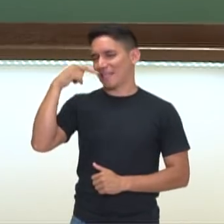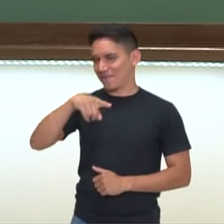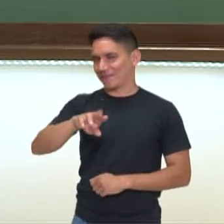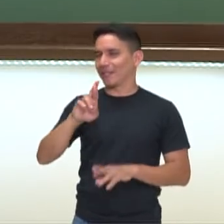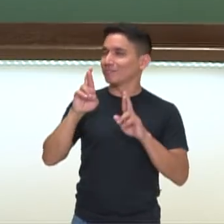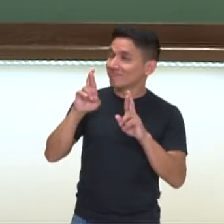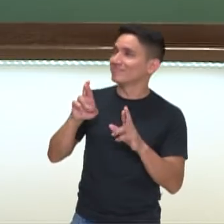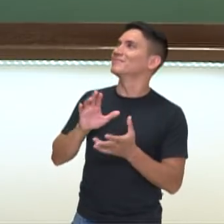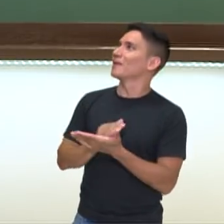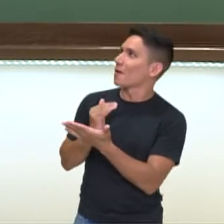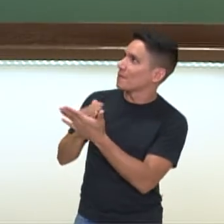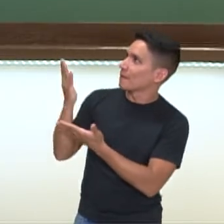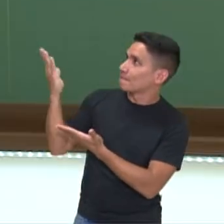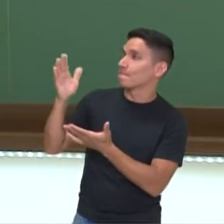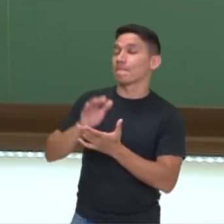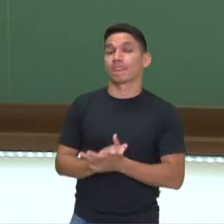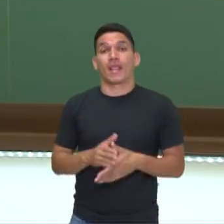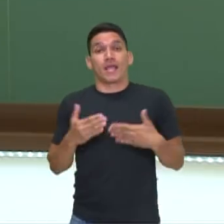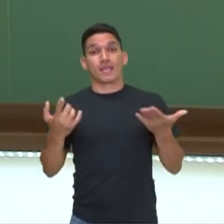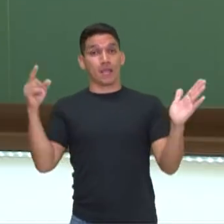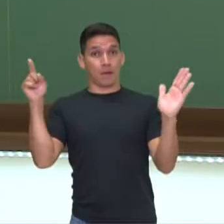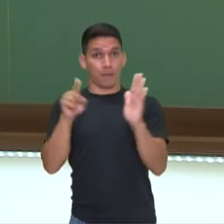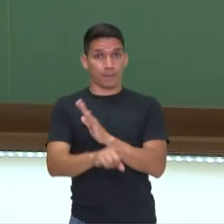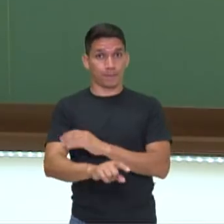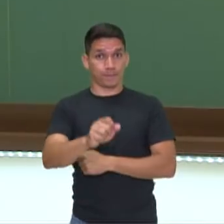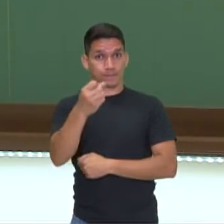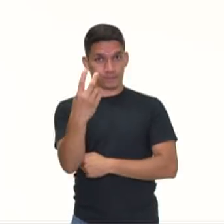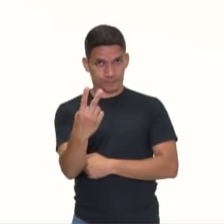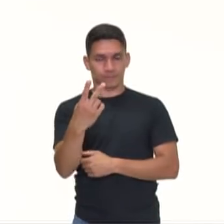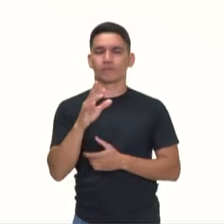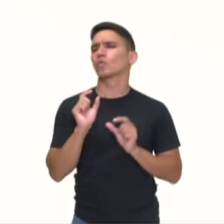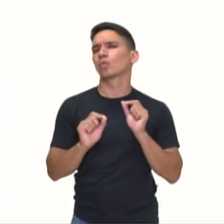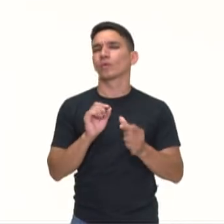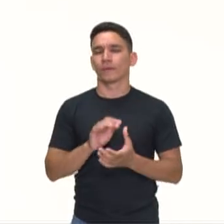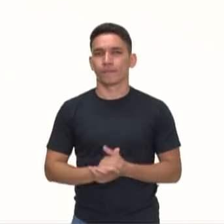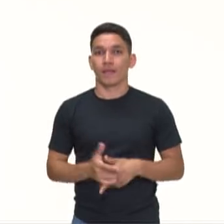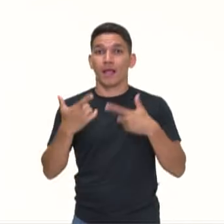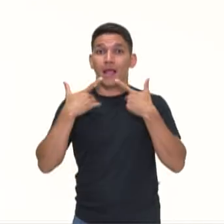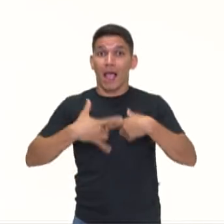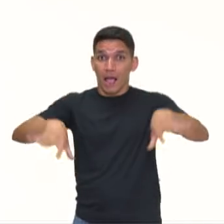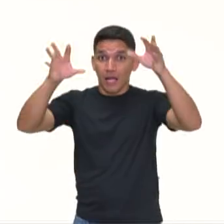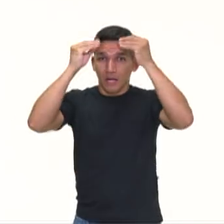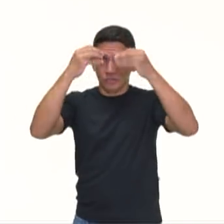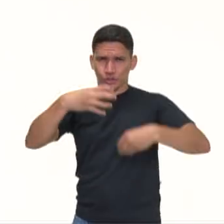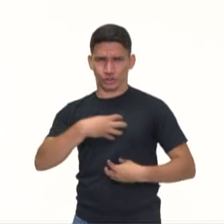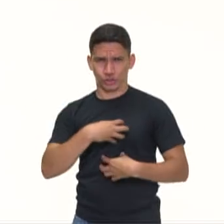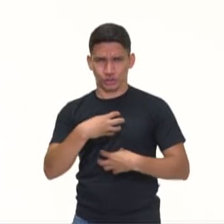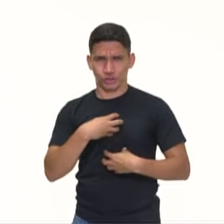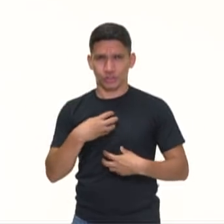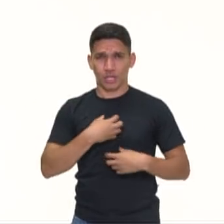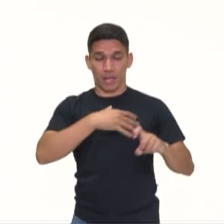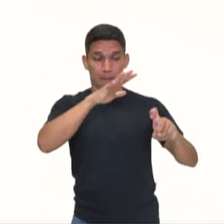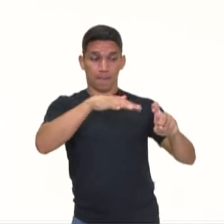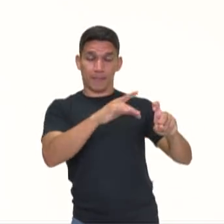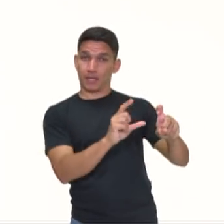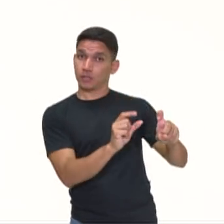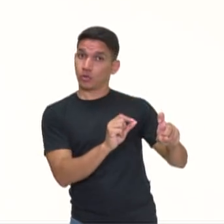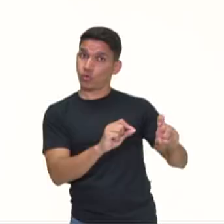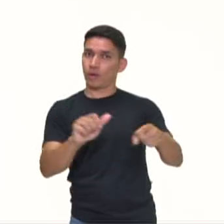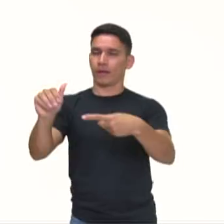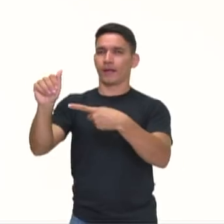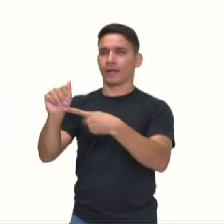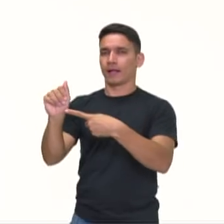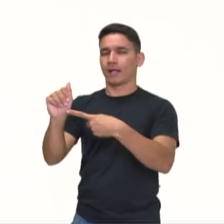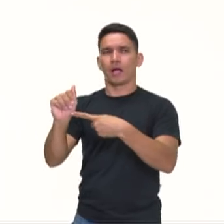lá? Bom, então, nosso quiz número 2. A linguagem utilizada nos mitos, ela é, letra A,